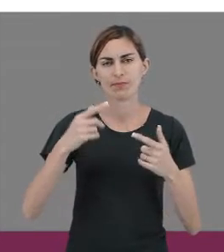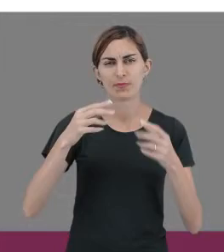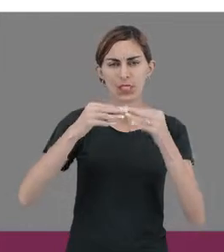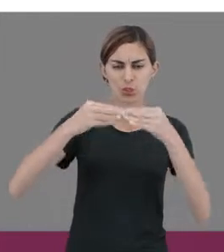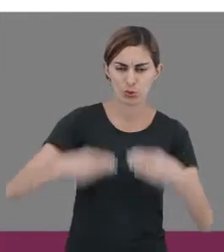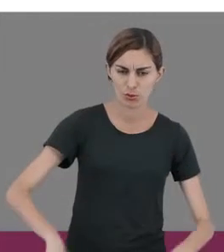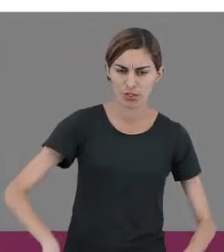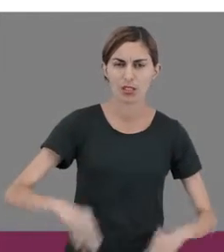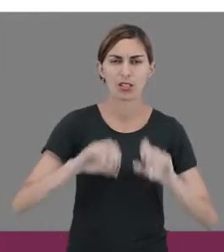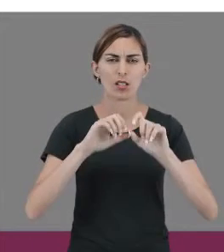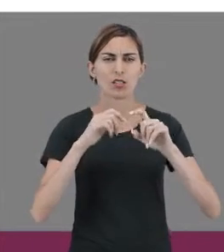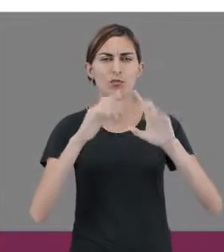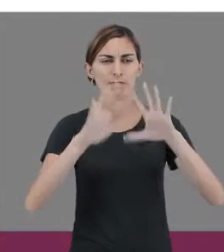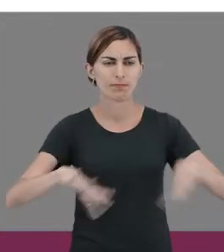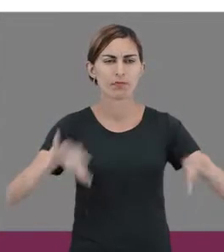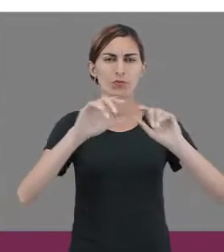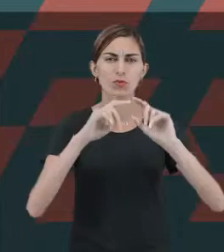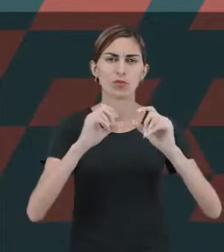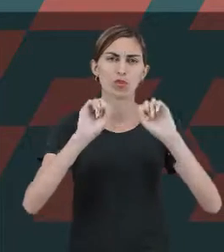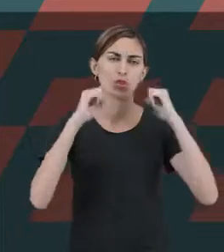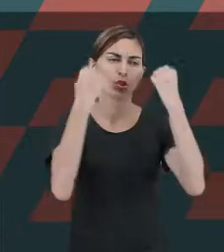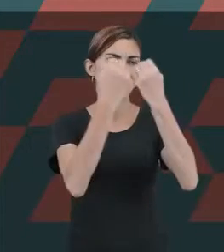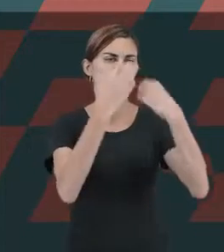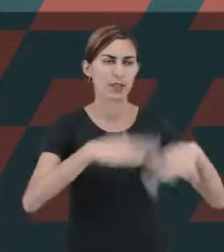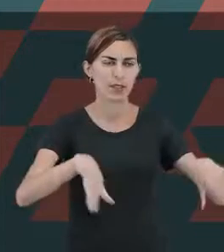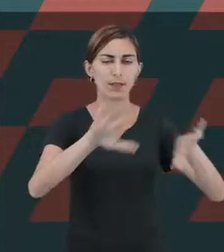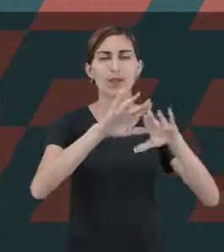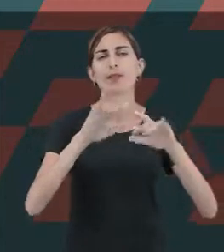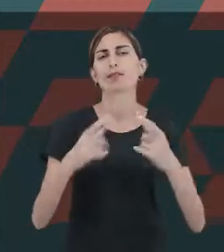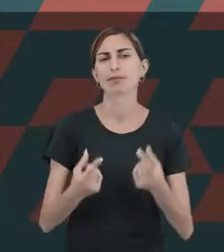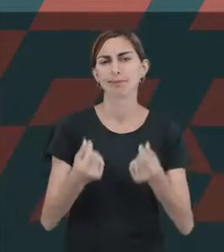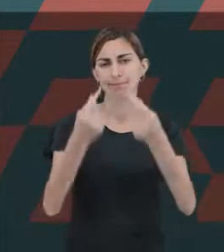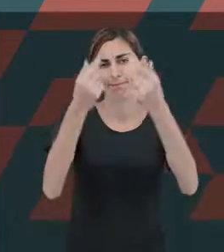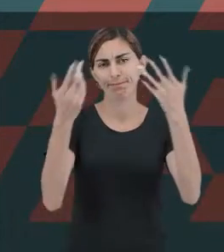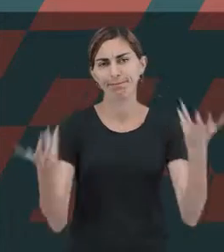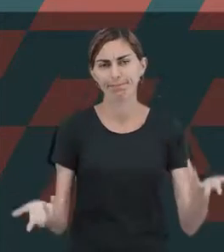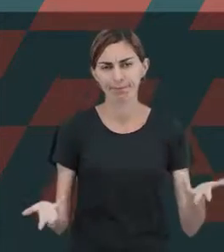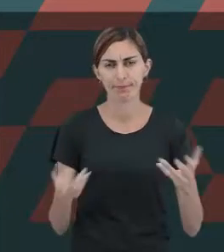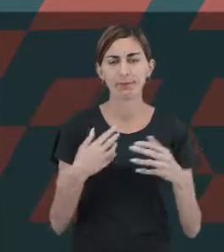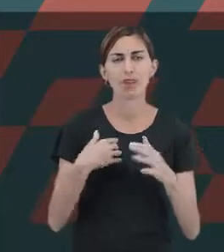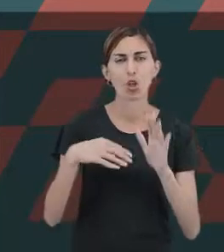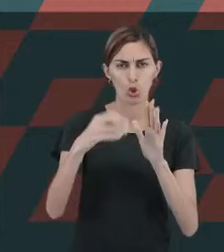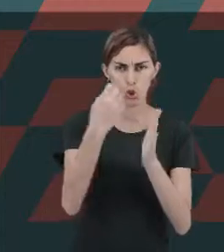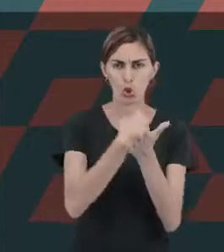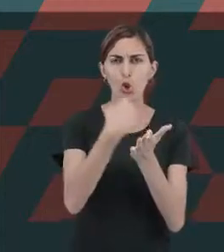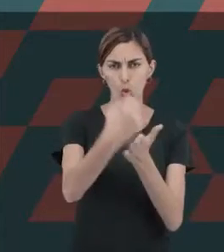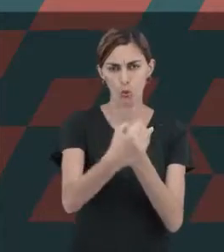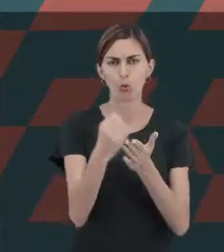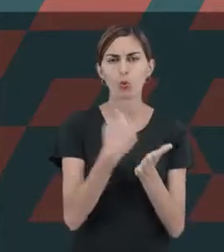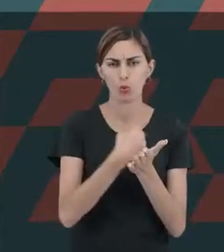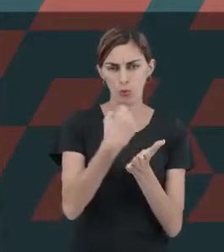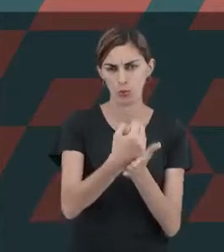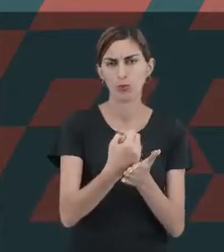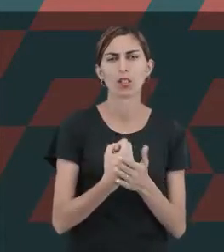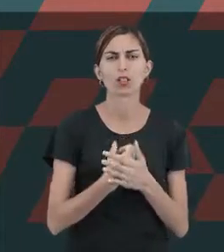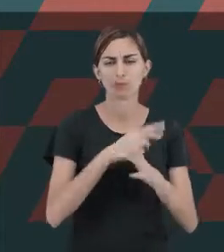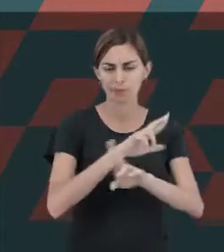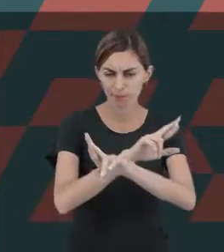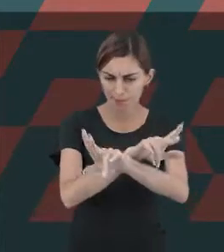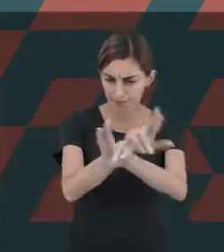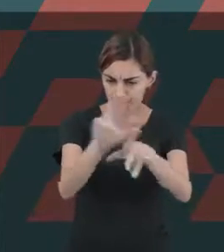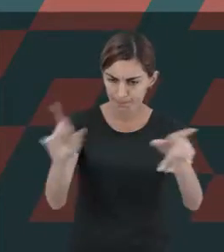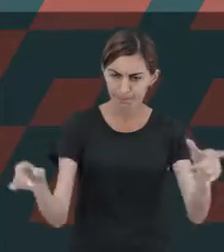ambiente social e econômico. Foi através desse documento que vários direitos